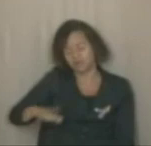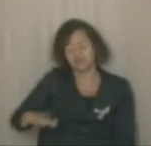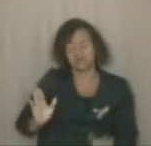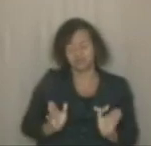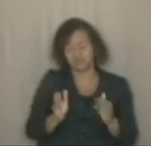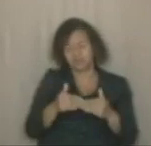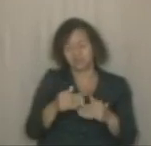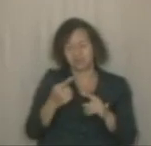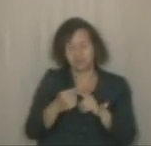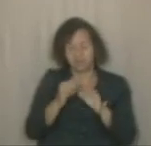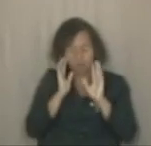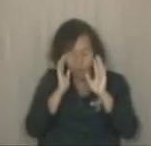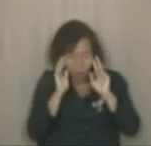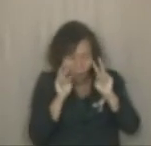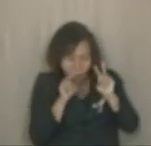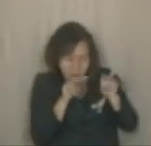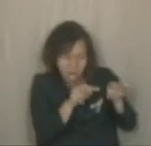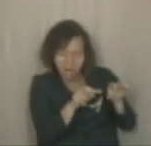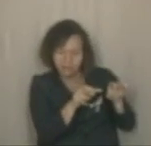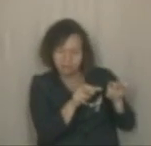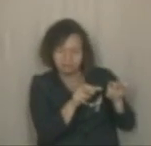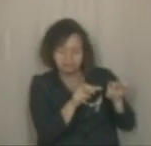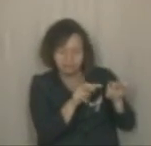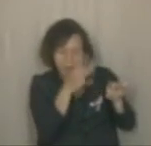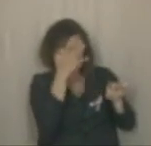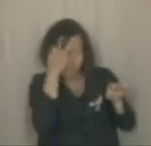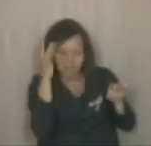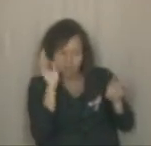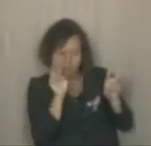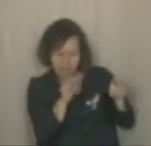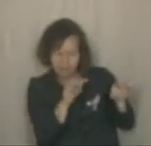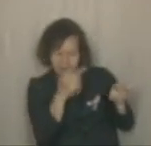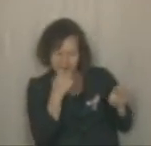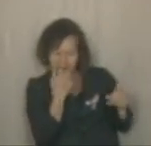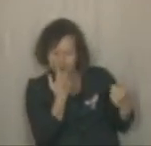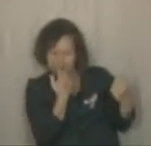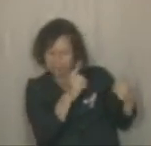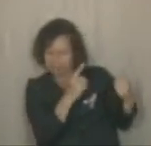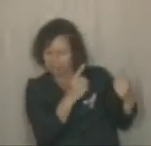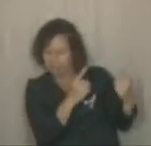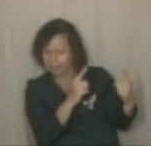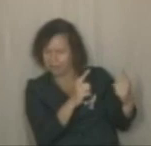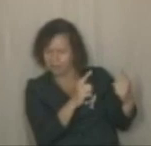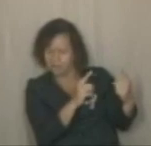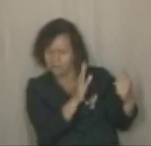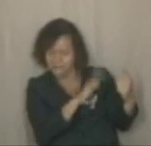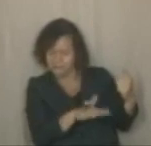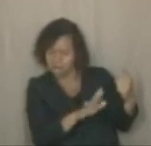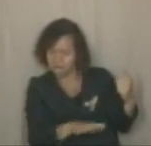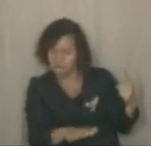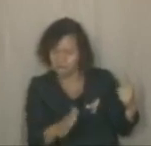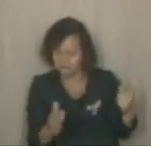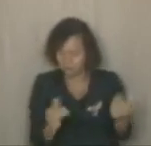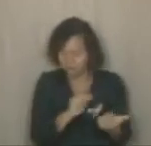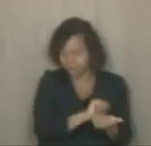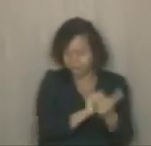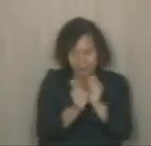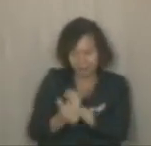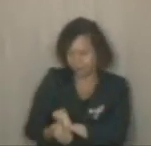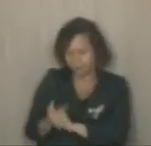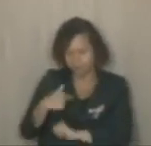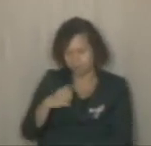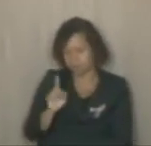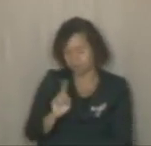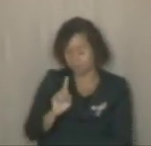autista. Porque o olhar das pessoas é um olhar de julgamento. E não são as crianças que têm que se adaptar à